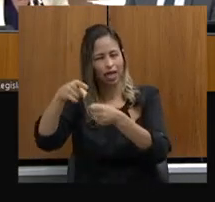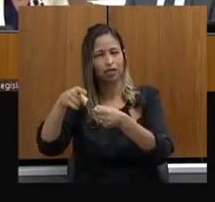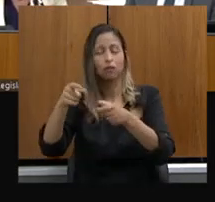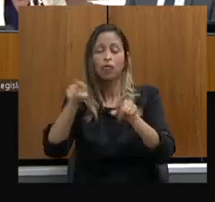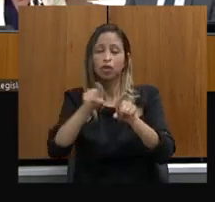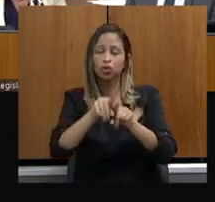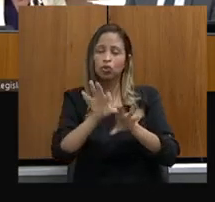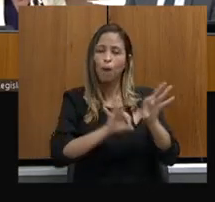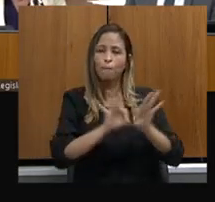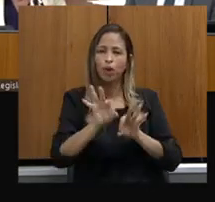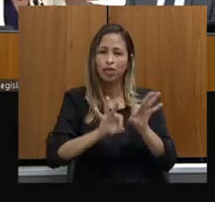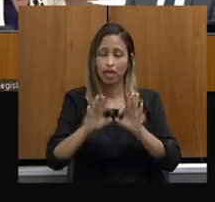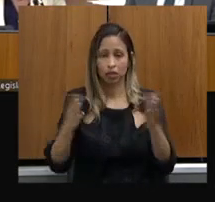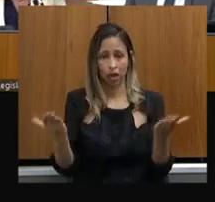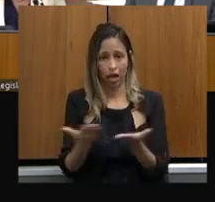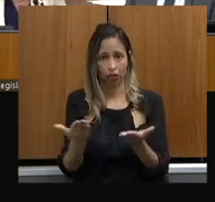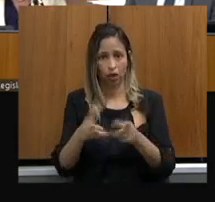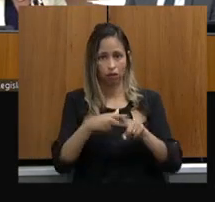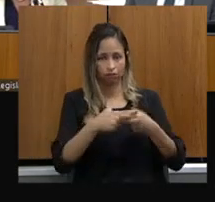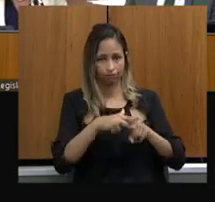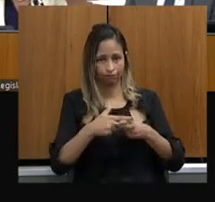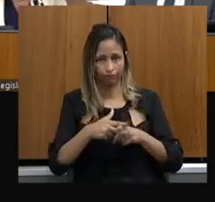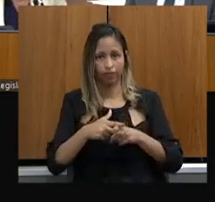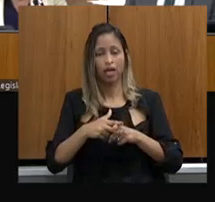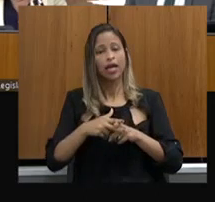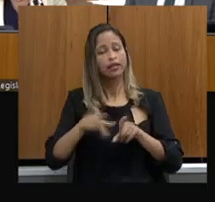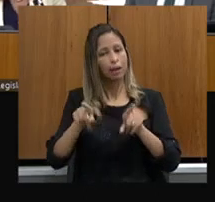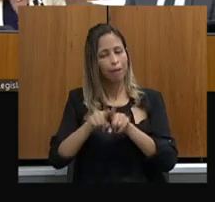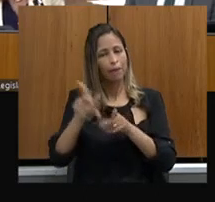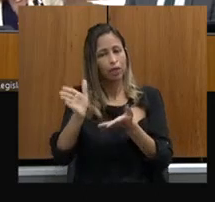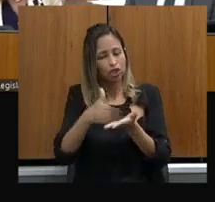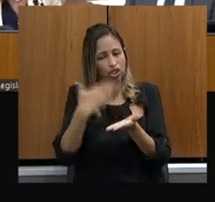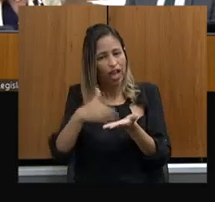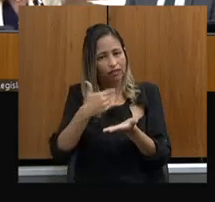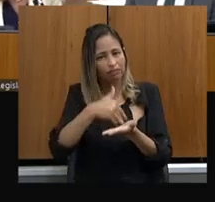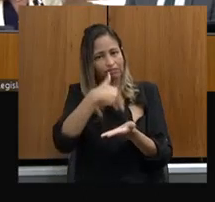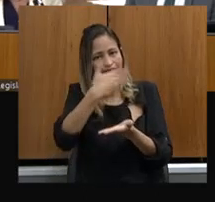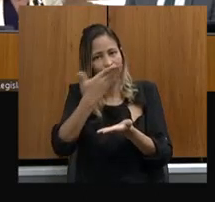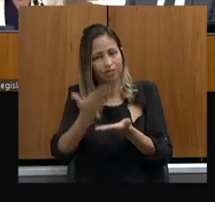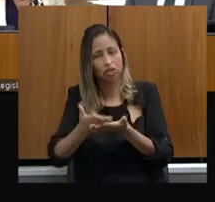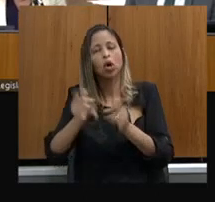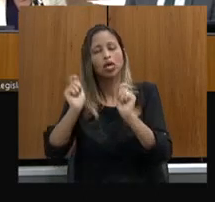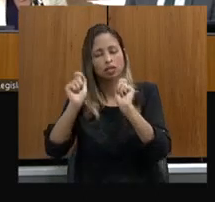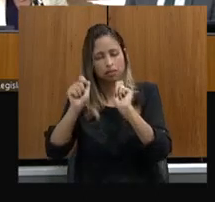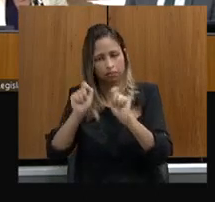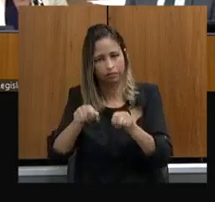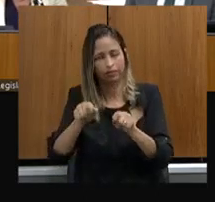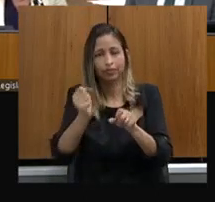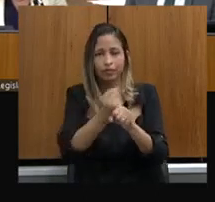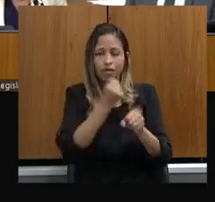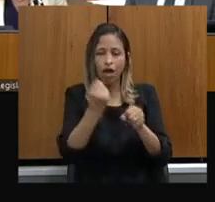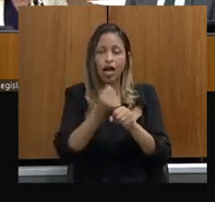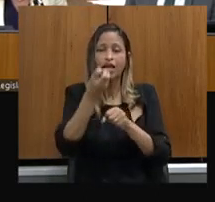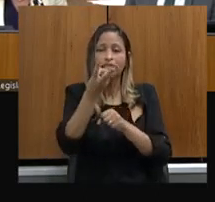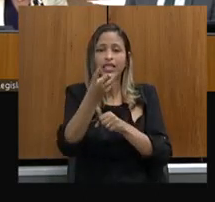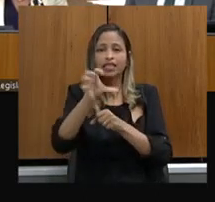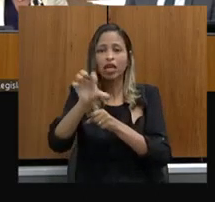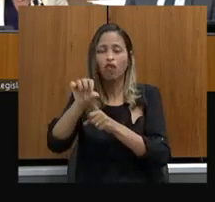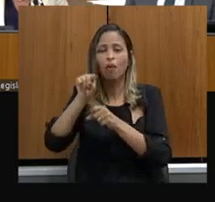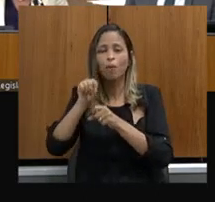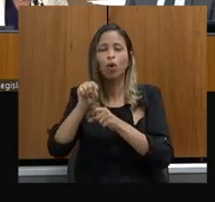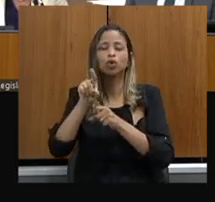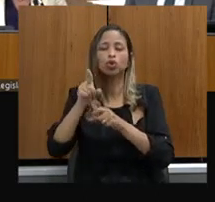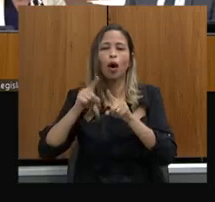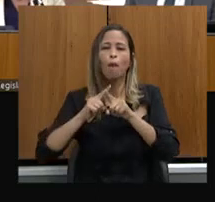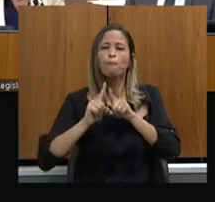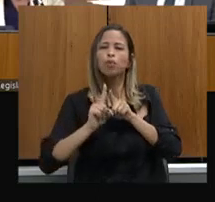âmbito do processo atual de reparação e por meio da agenda integrada nós viabilizamos a construção de 39.2